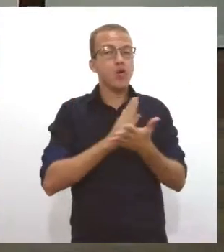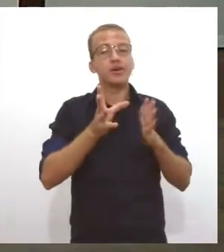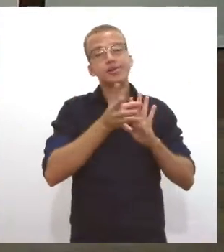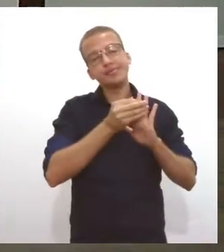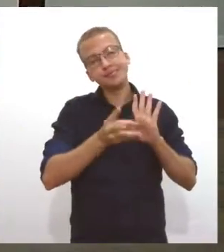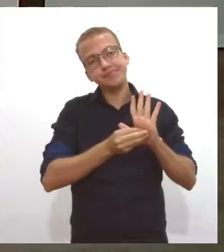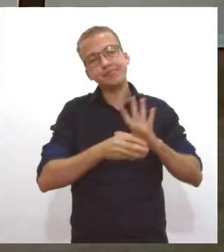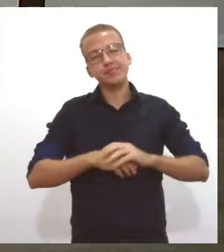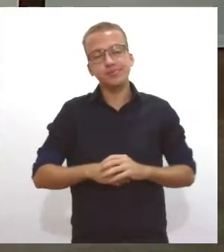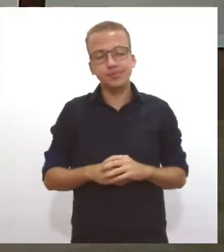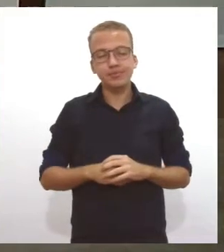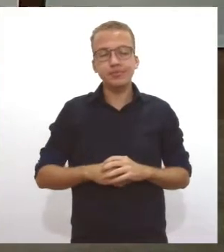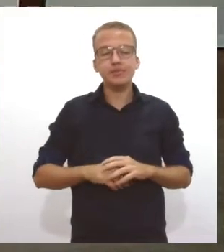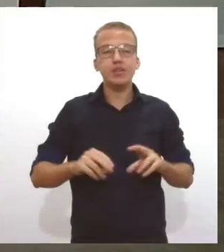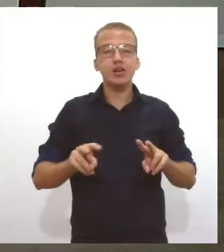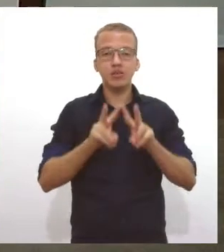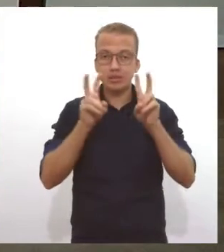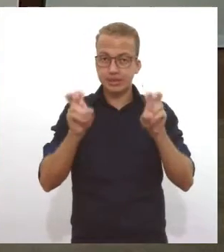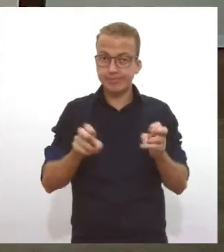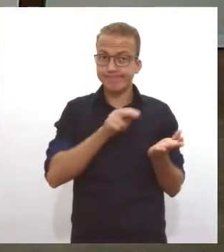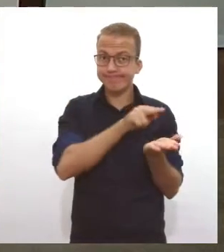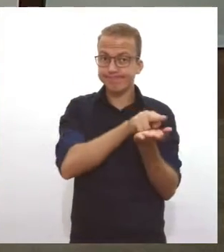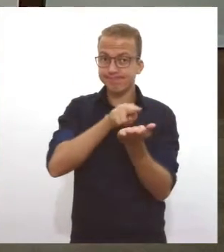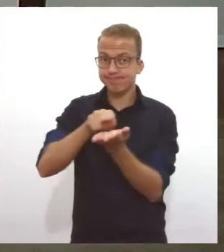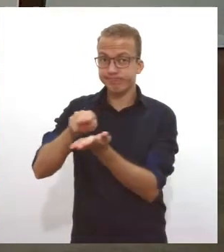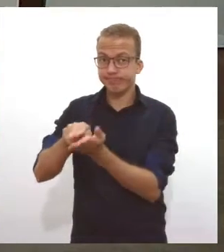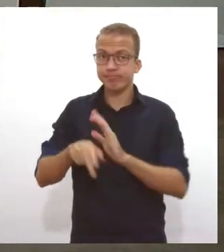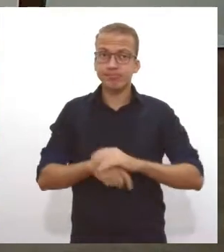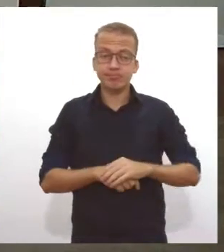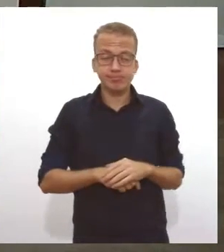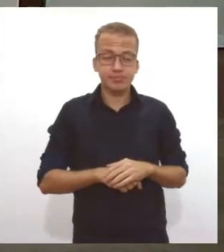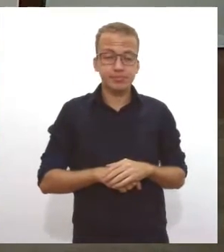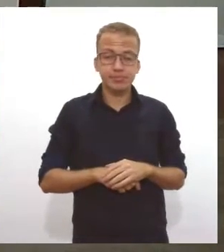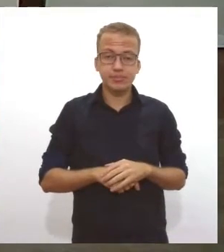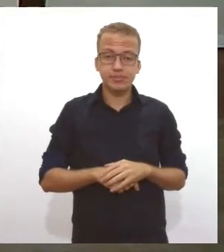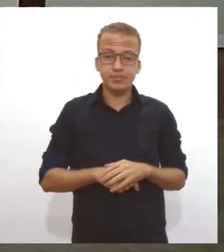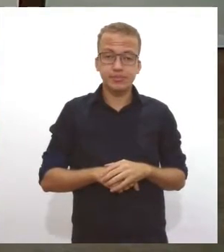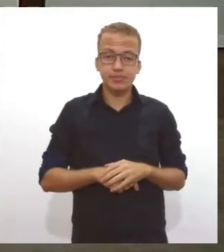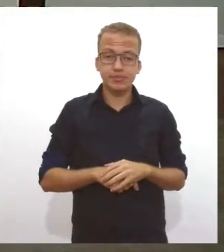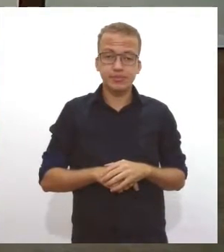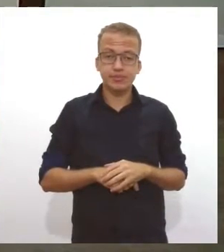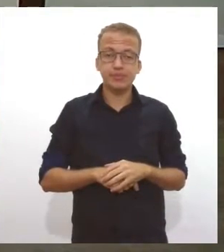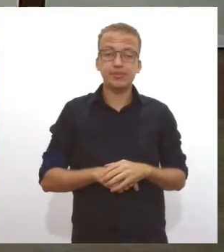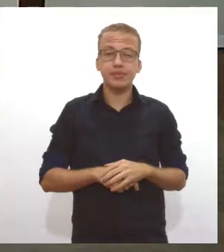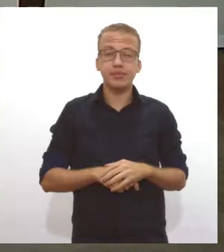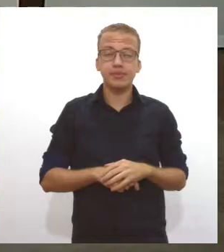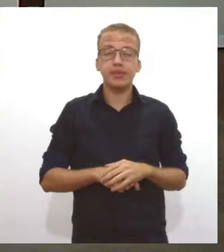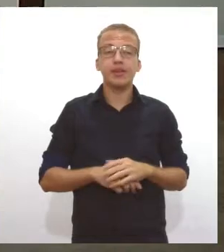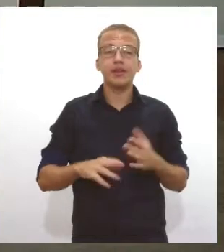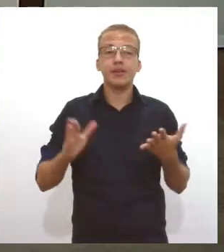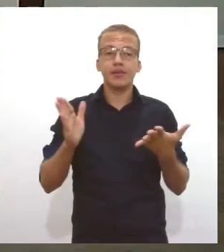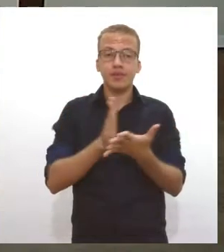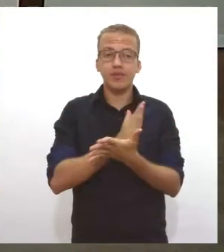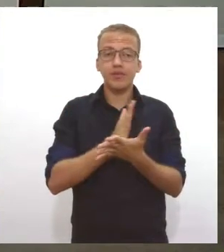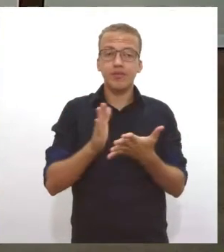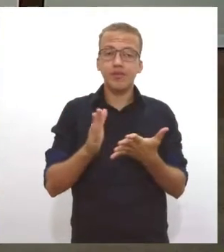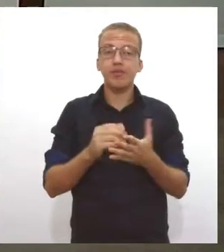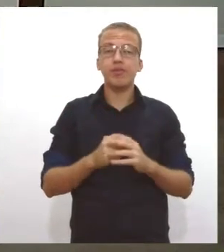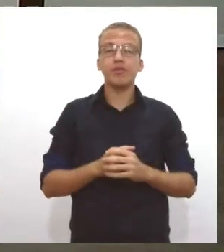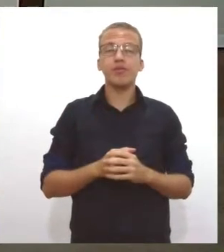a respeito das internações né a falta de acesso aos tratamentos da doença como internação em unidade de terapia